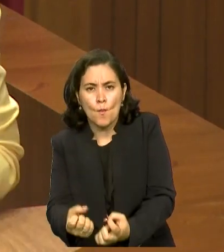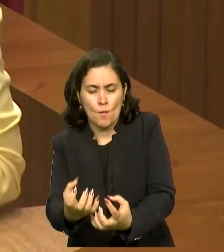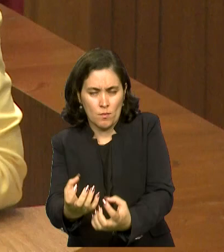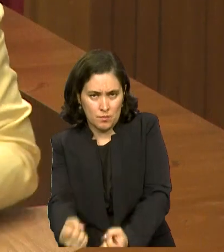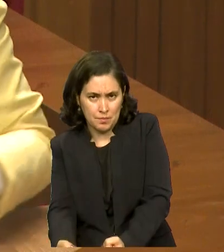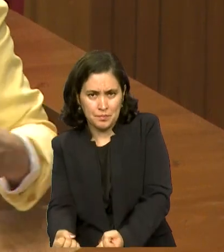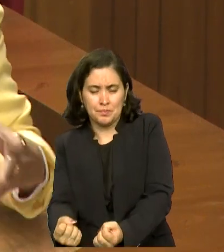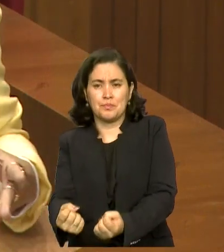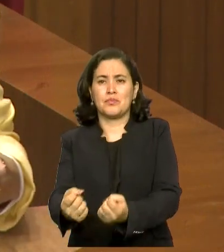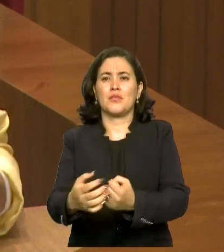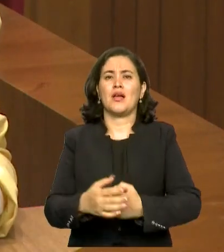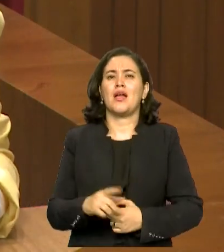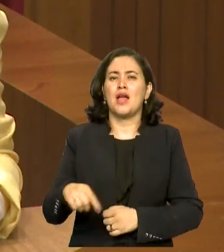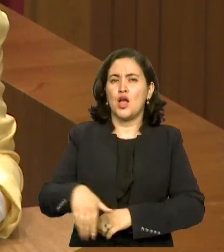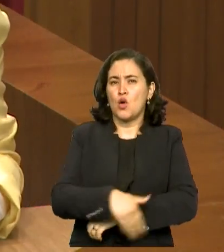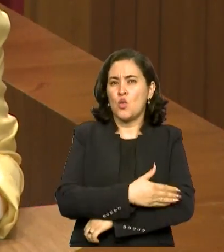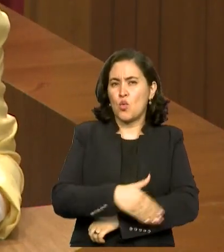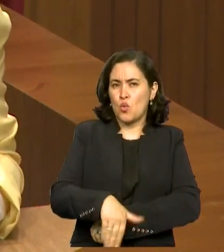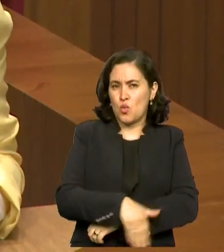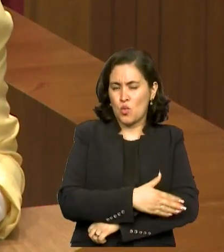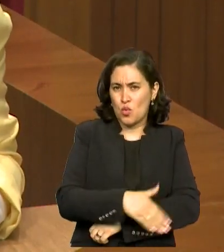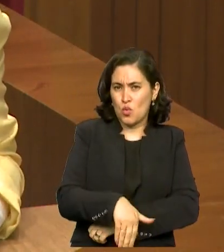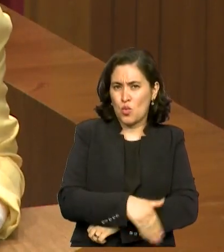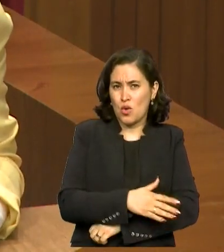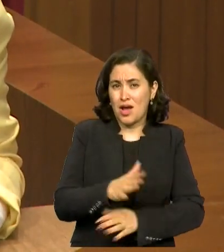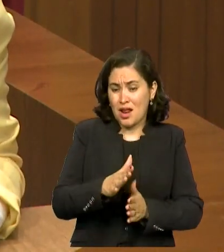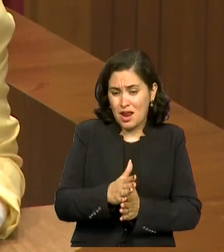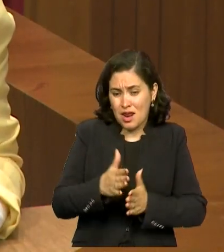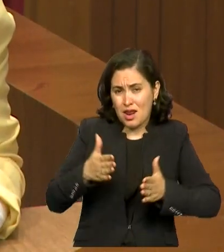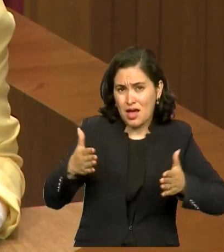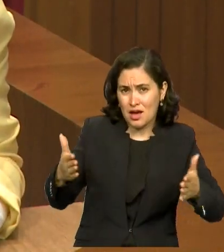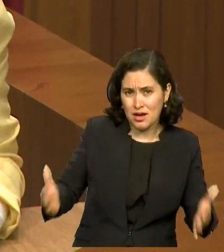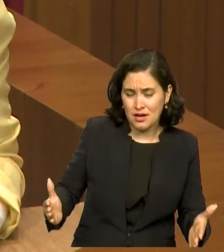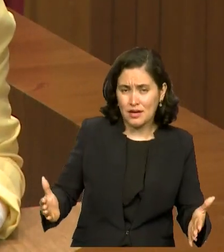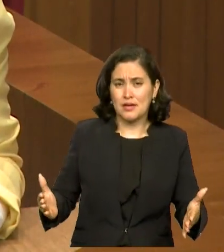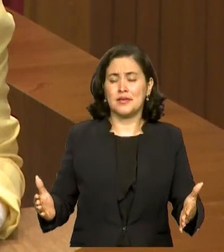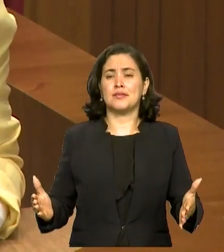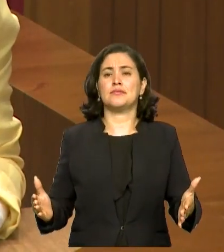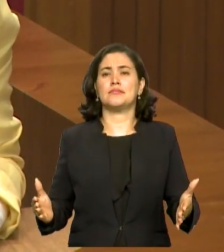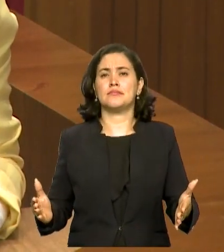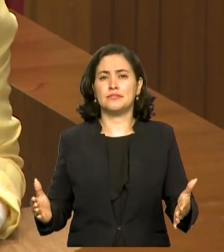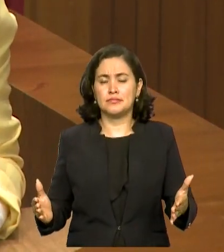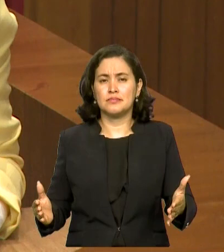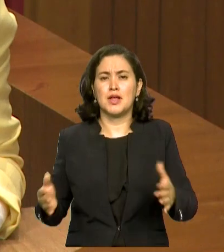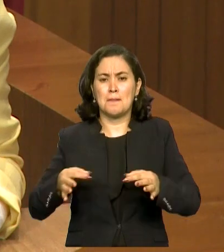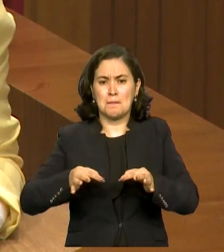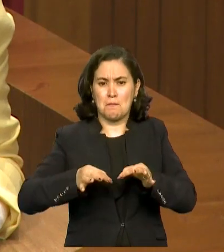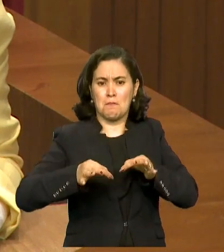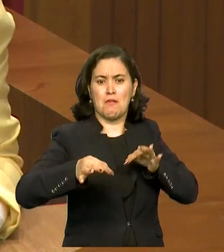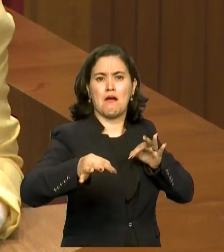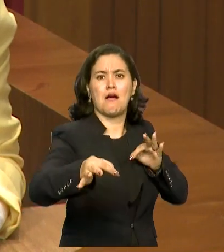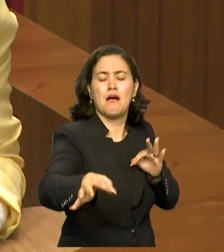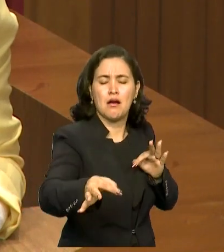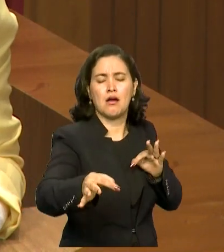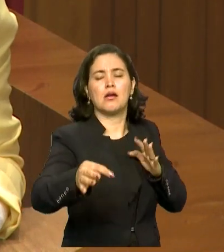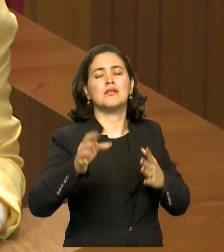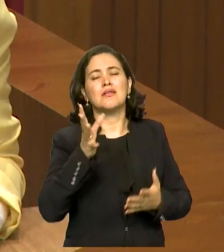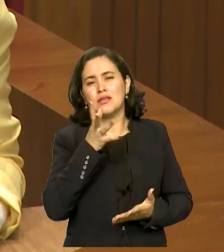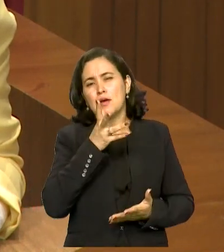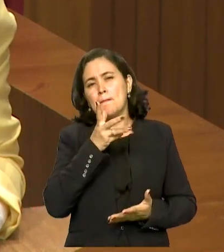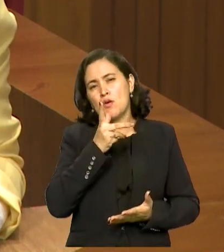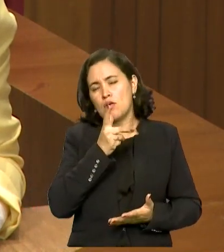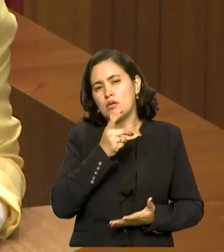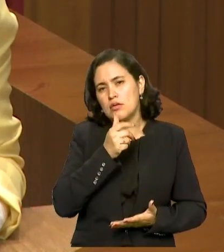rua bem, é uma rua mais larga, é uma rua maior. Então, a gente está fazendo